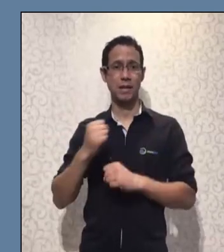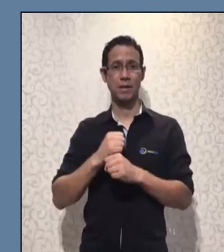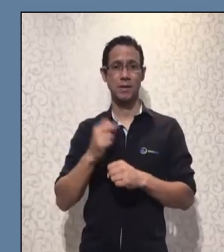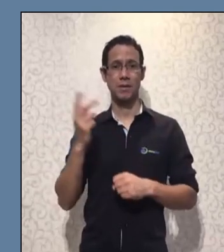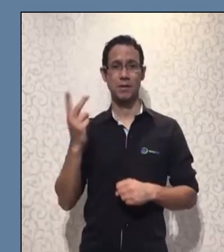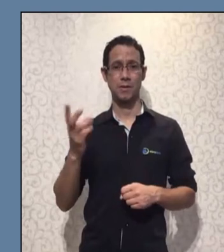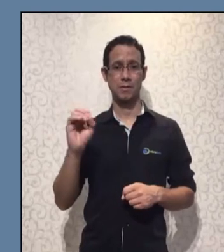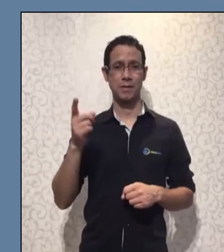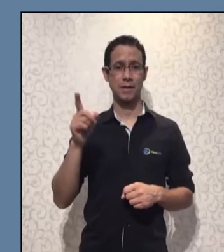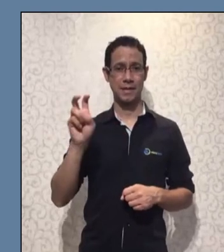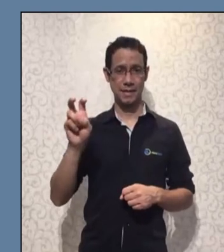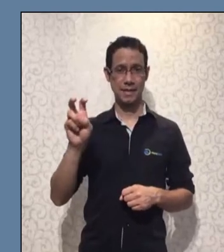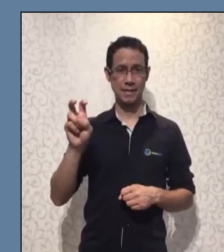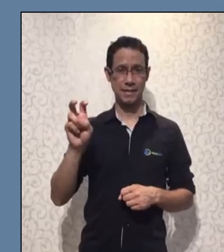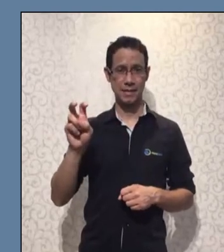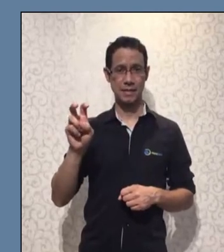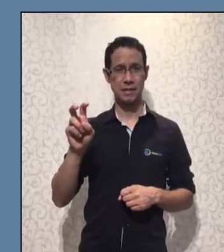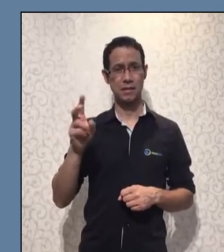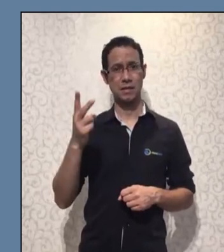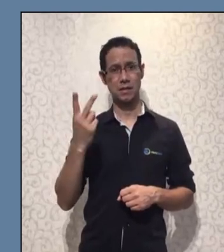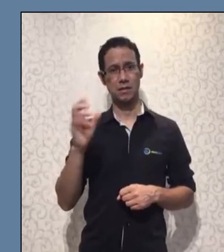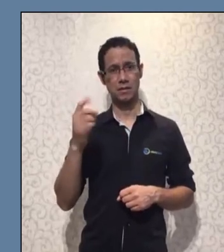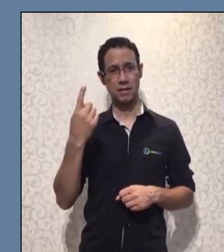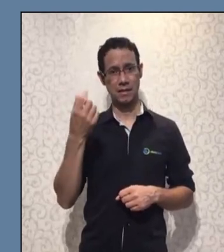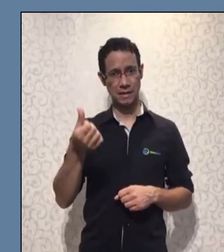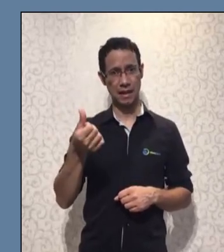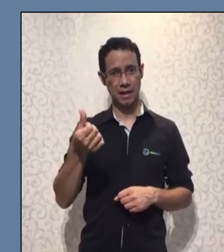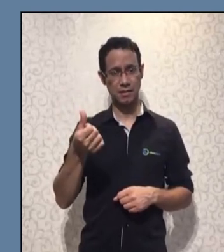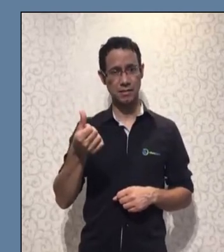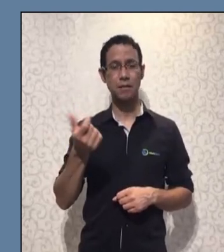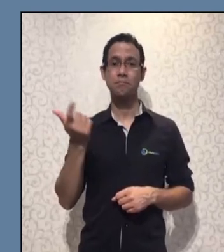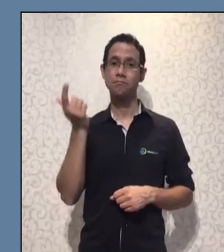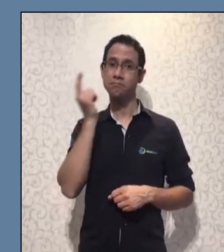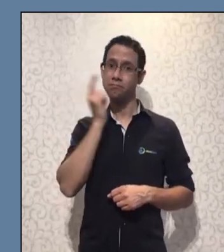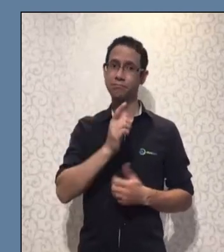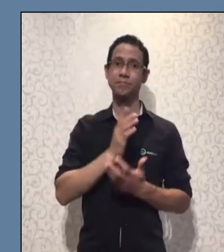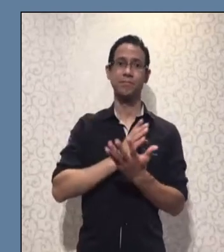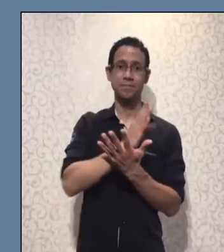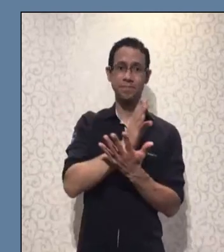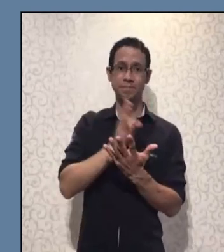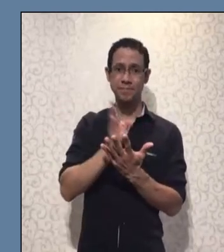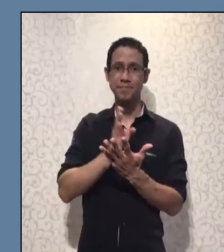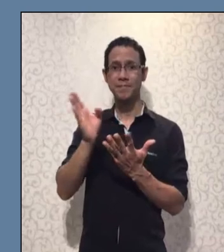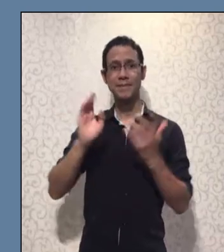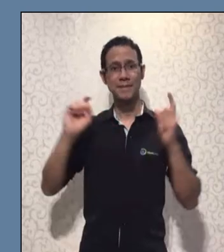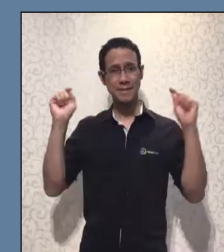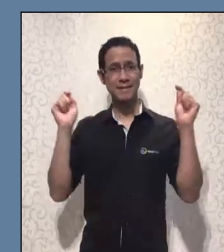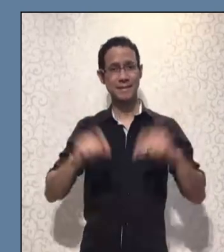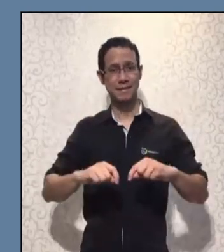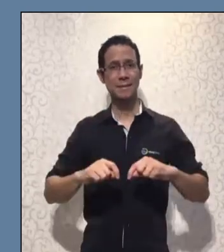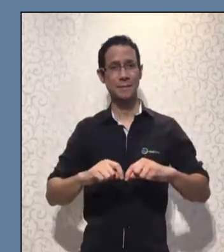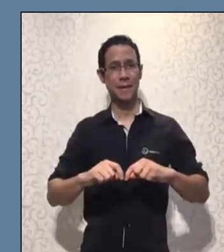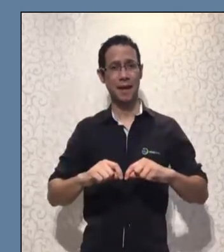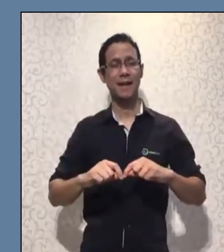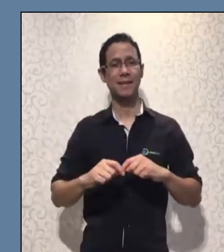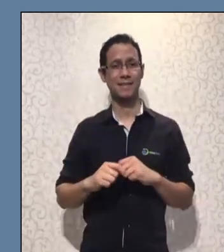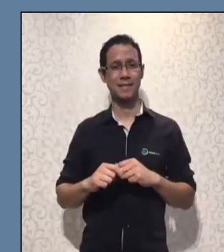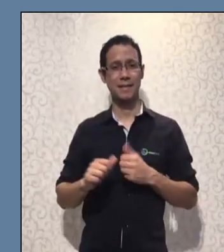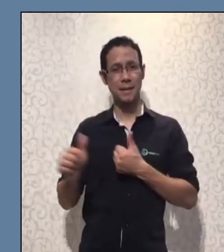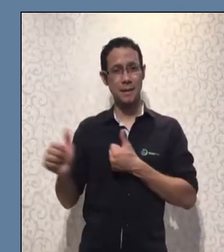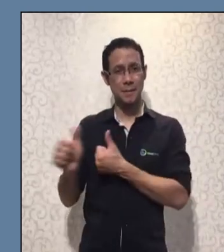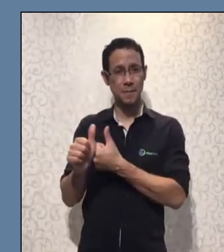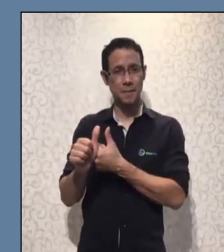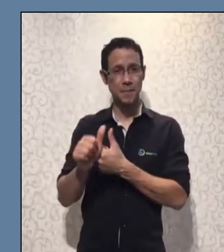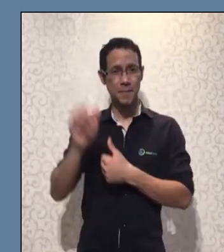2016, e isso abriu um leque de possibilidades, né, nós somos ali vizinhos, Sesc Ipiranga